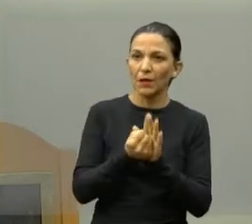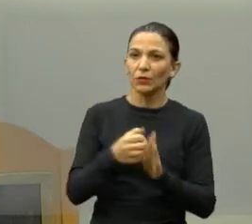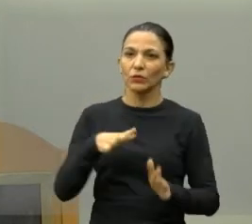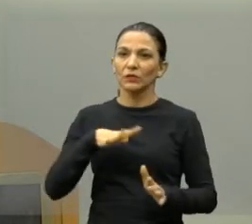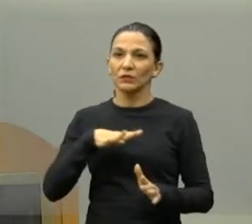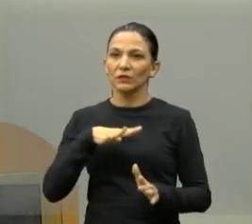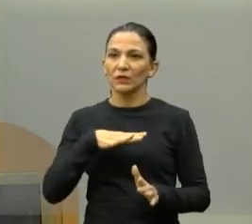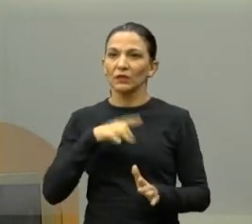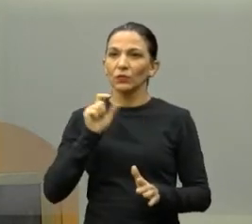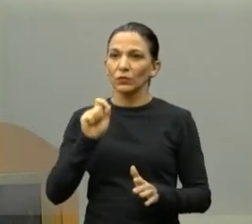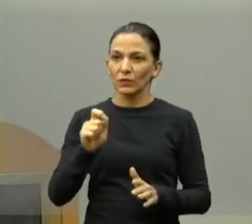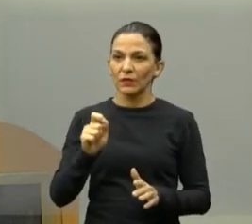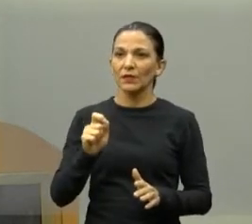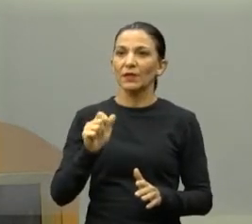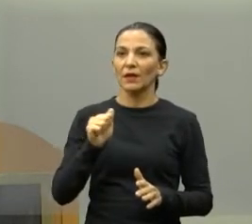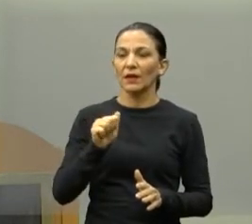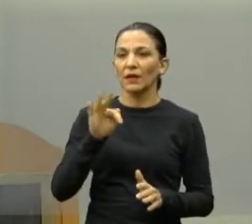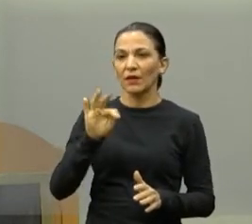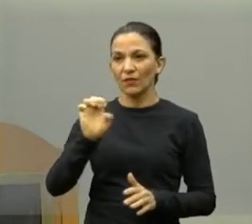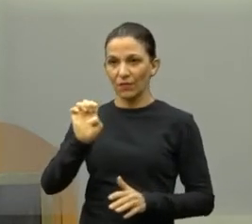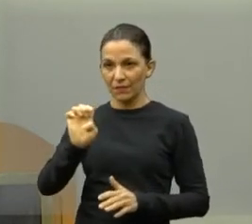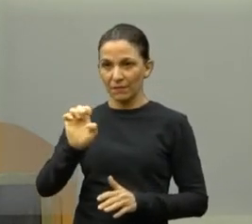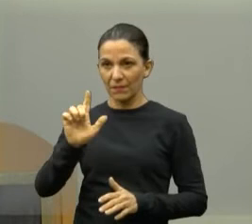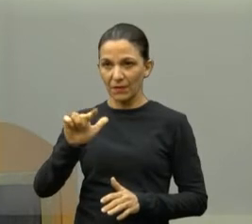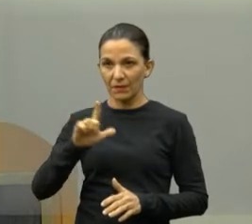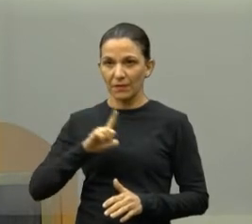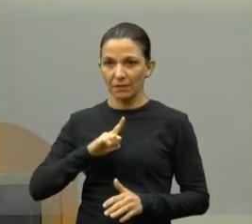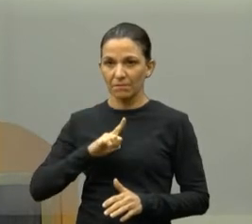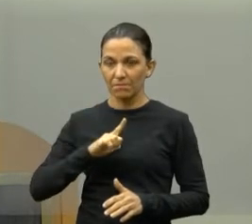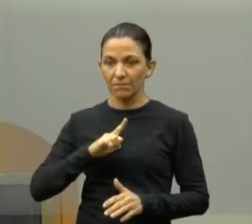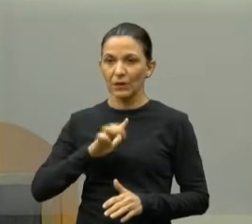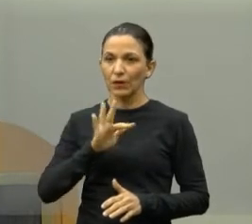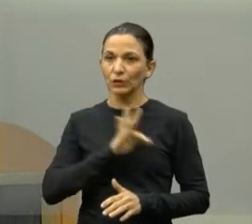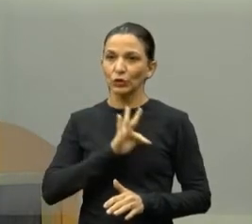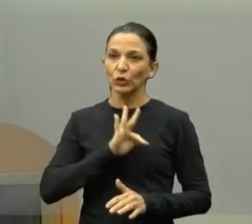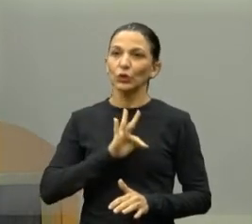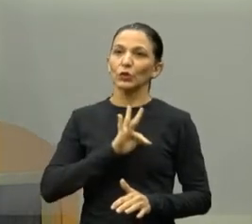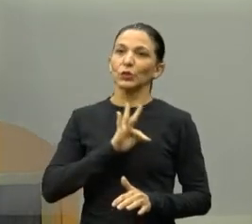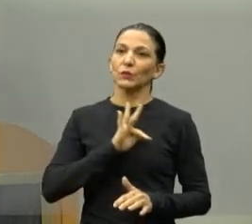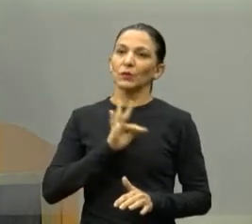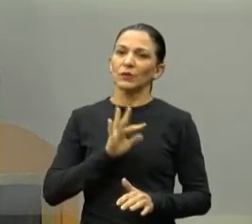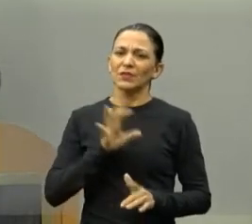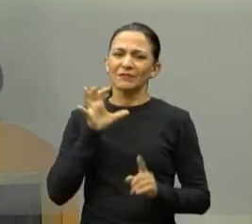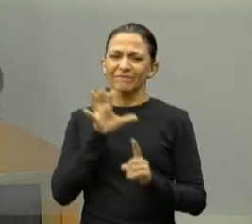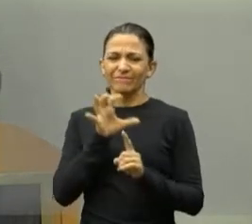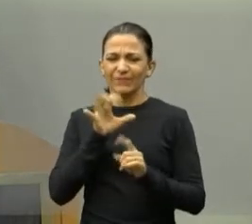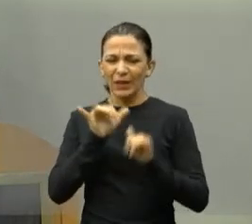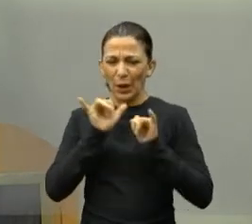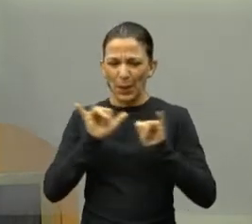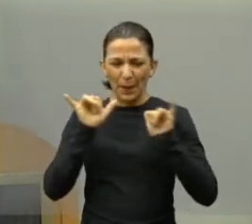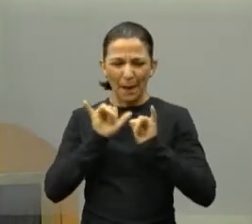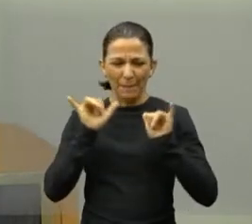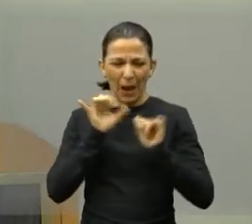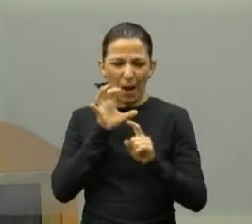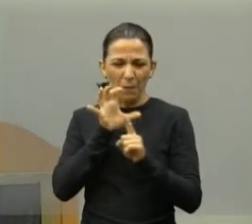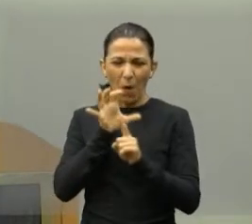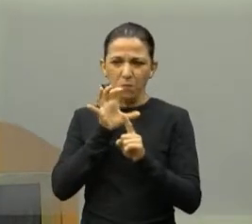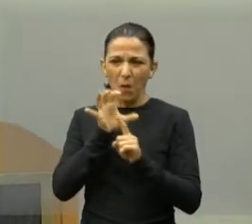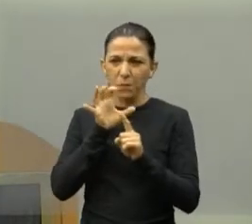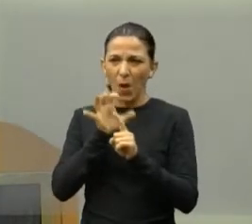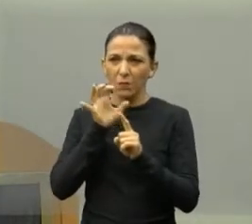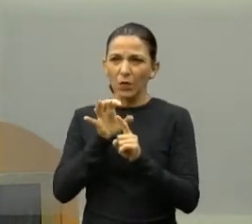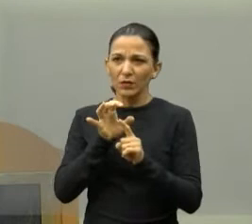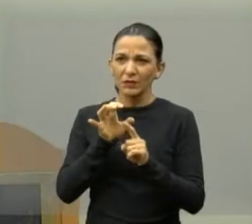que Associação ferroviária de esportes ela sofreu alguns ataques pela imprensa que a